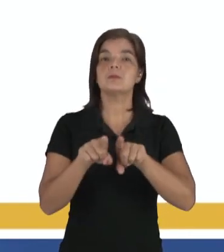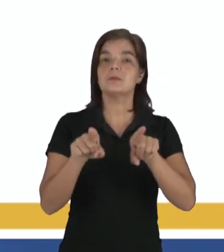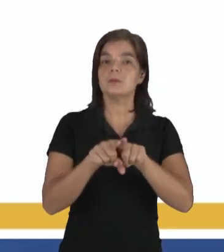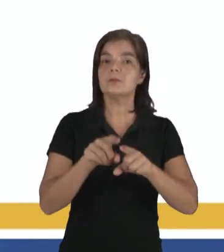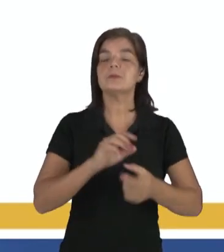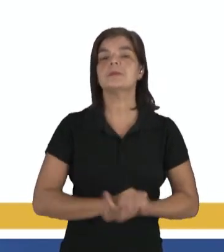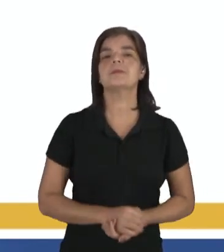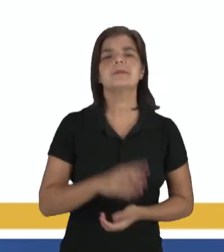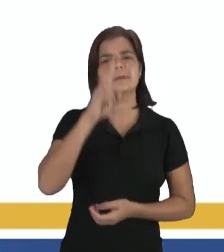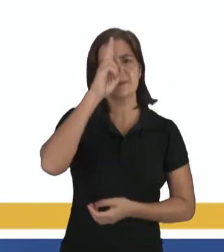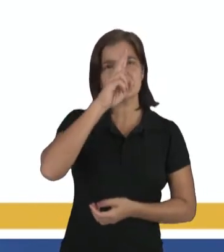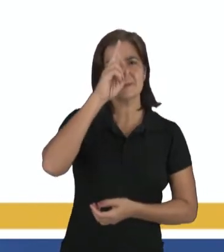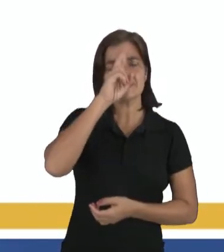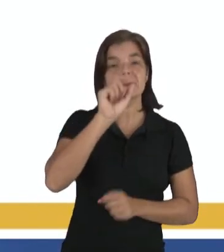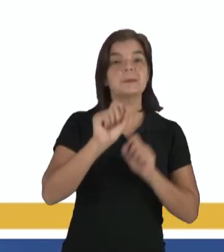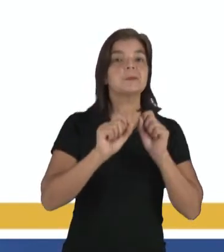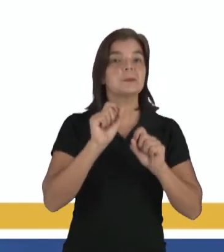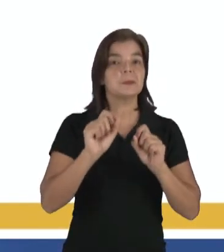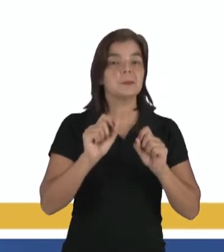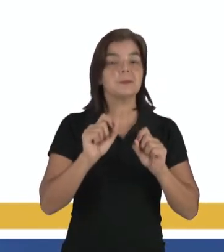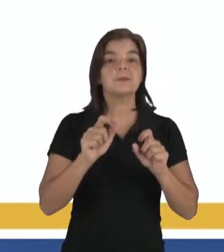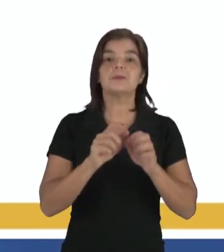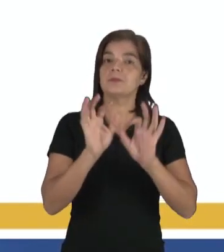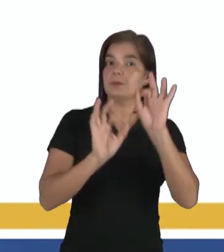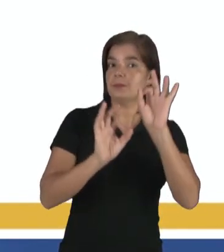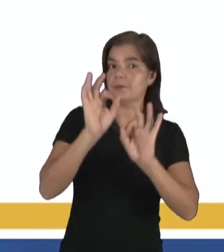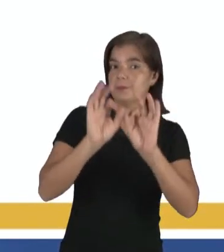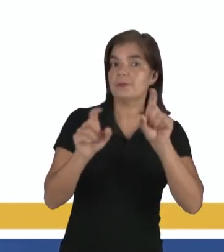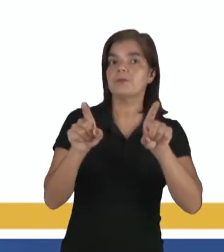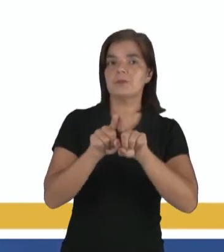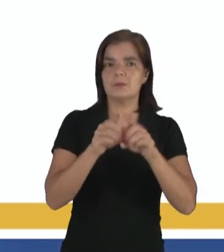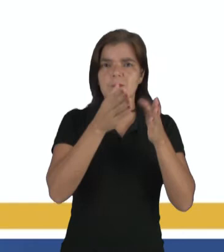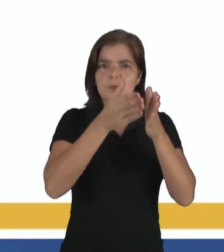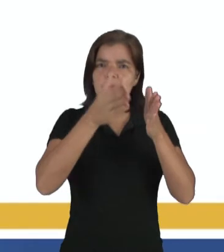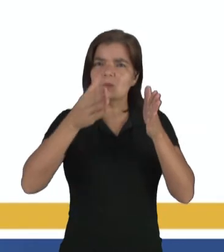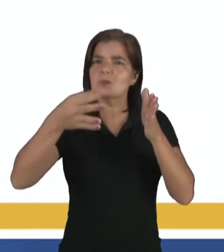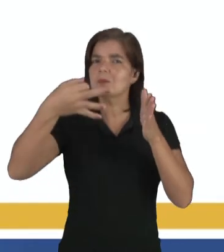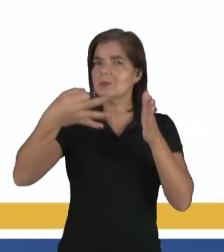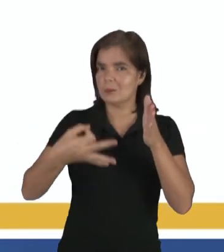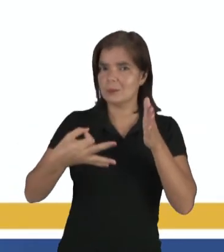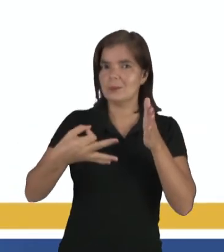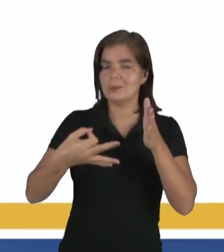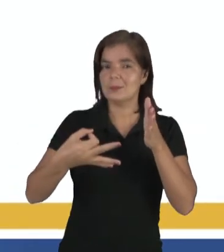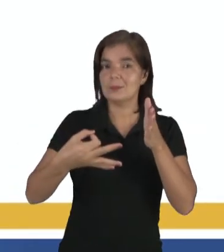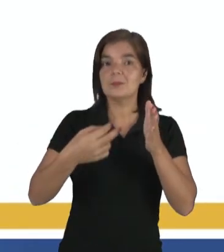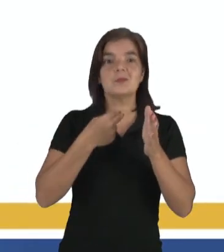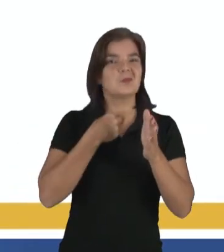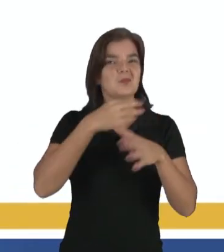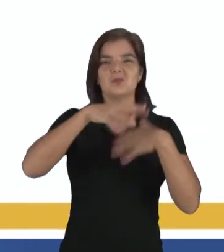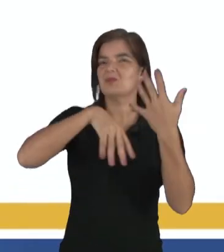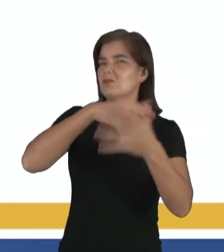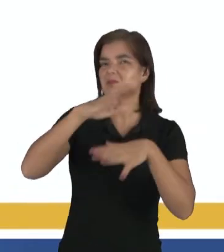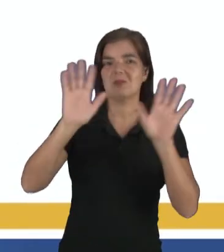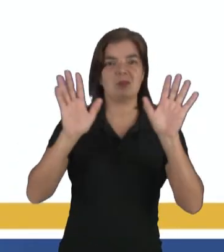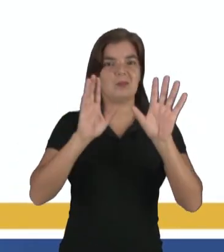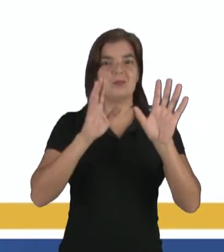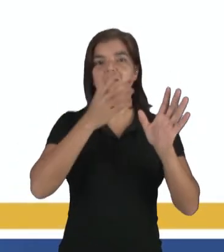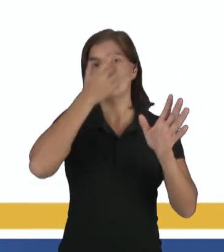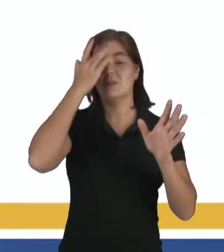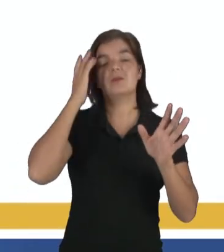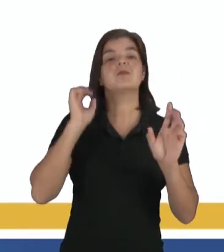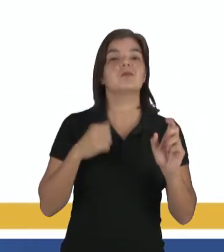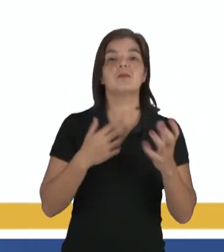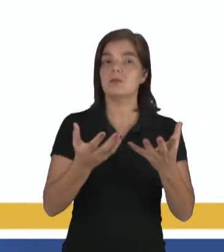árvore genealógica lembra que eu falei para vocês que a árvore genealógica tem uma ordem certa para seguir você não pode colocar as pessoas